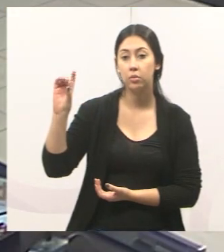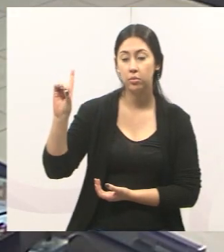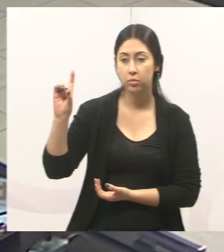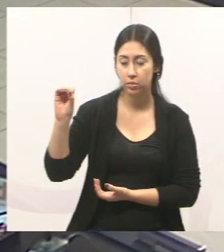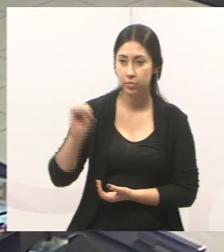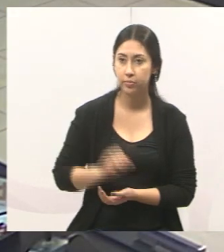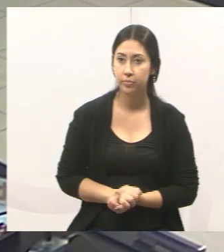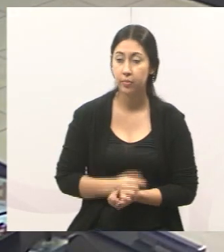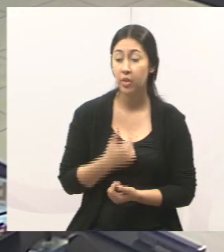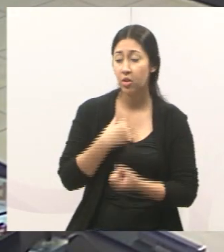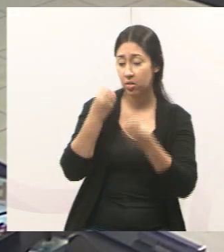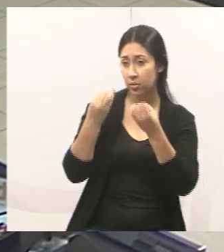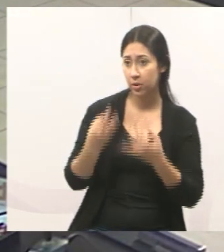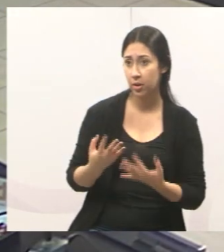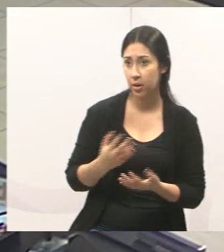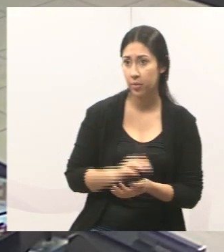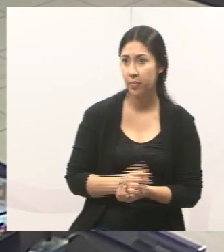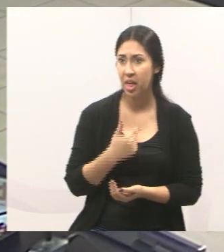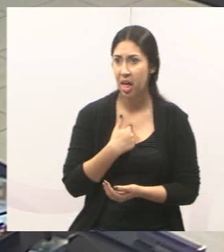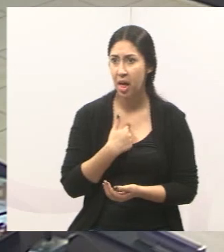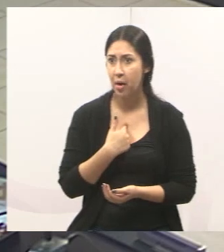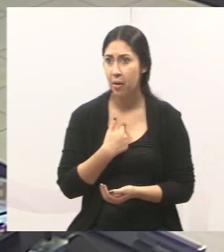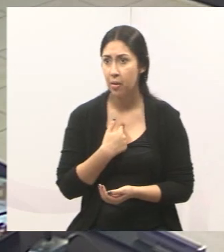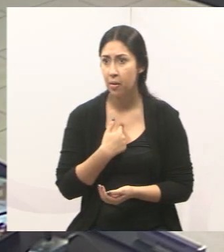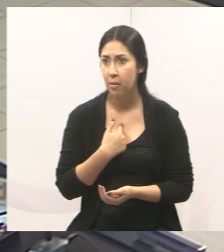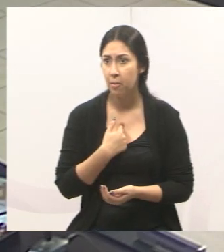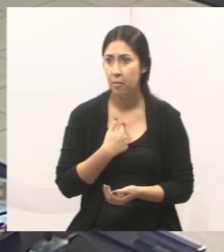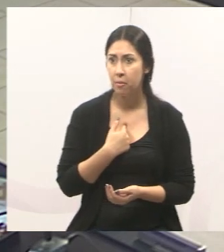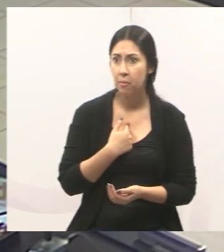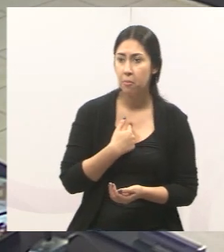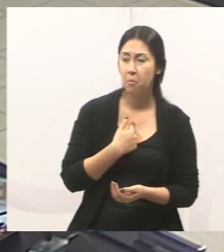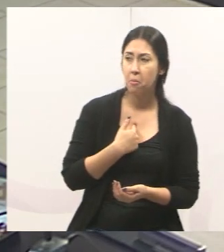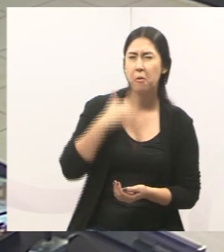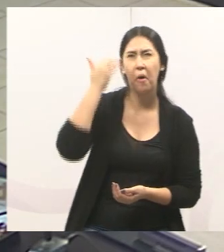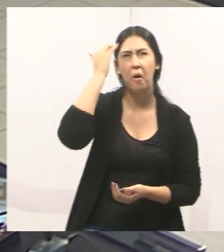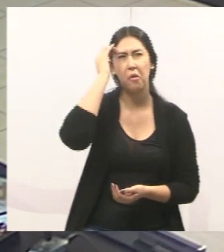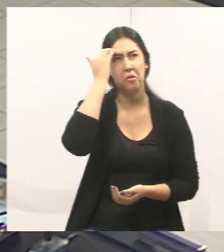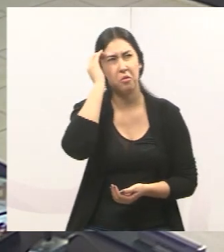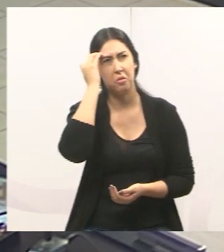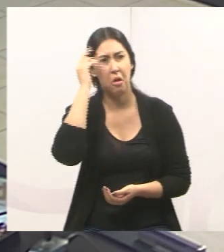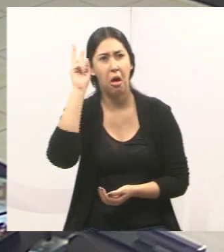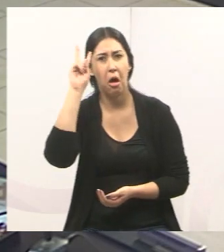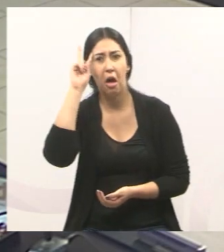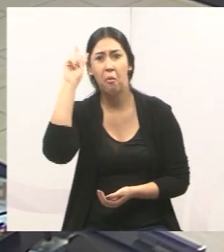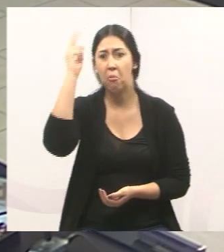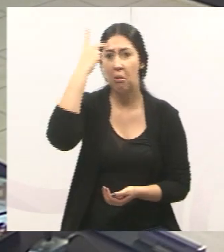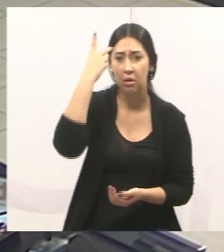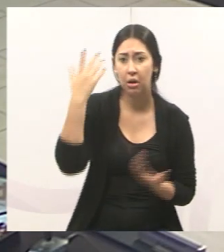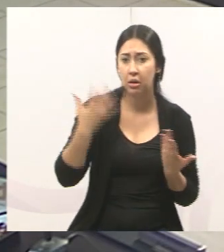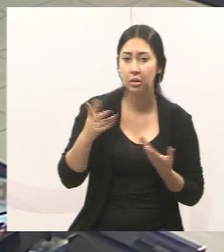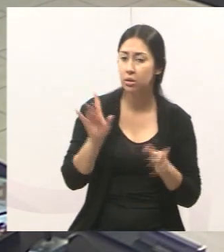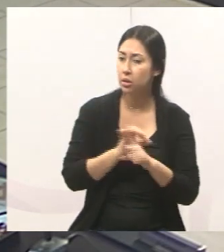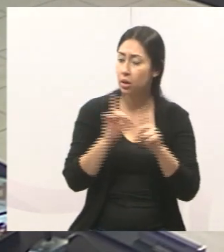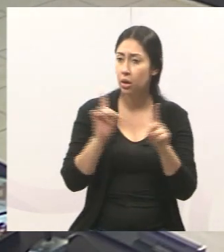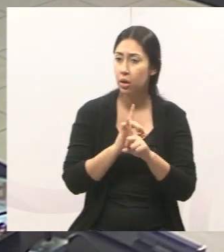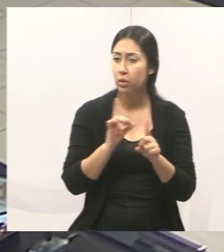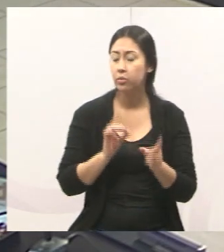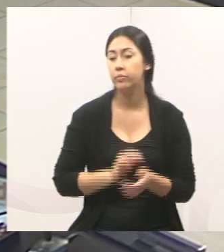rapidamente e dizer que eu não vou mudar minha forma de interpretar essa leitura que o tribunal